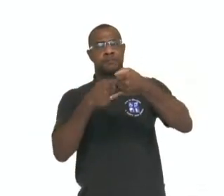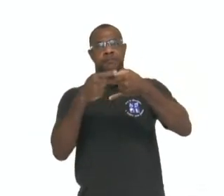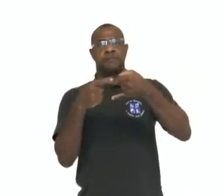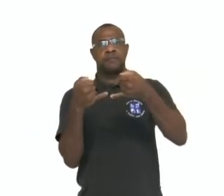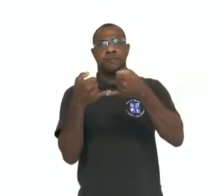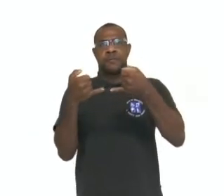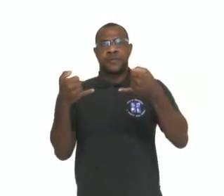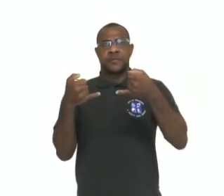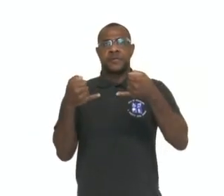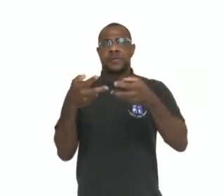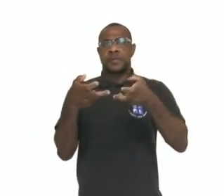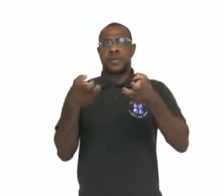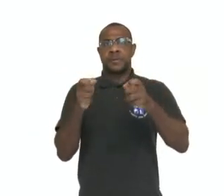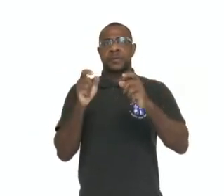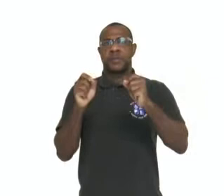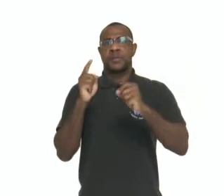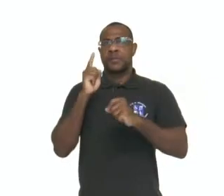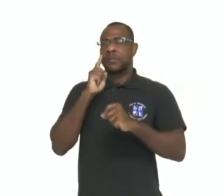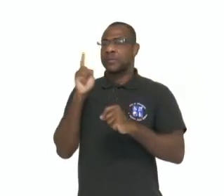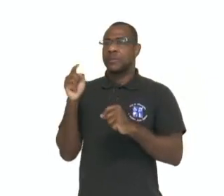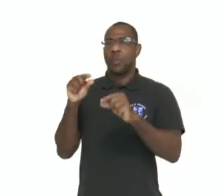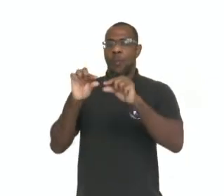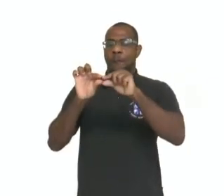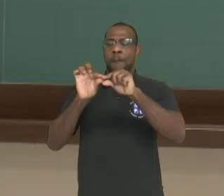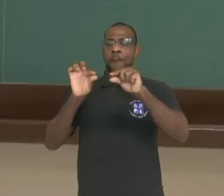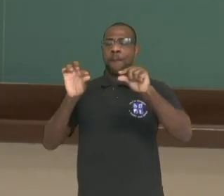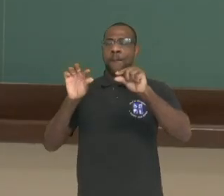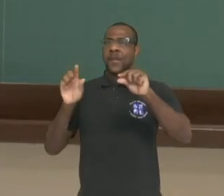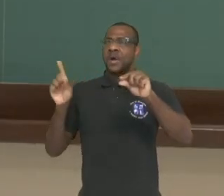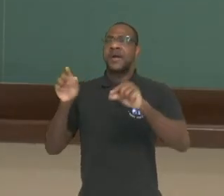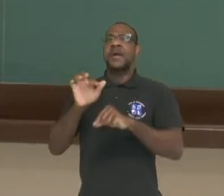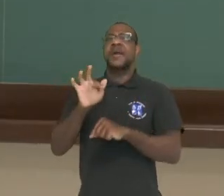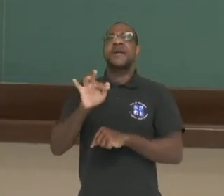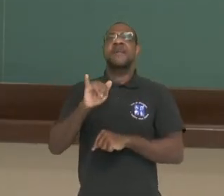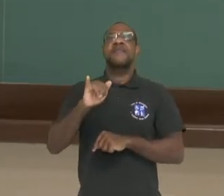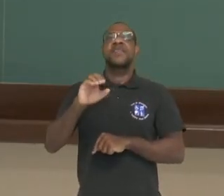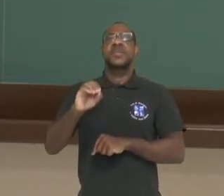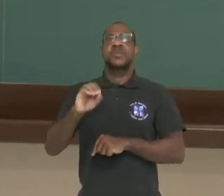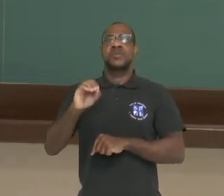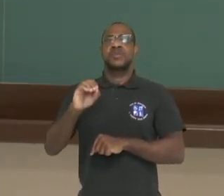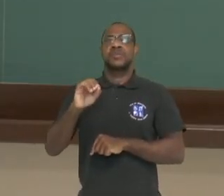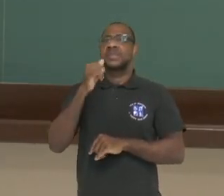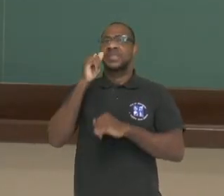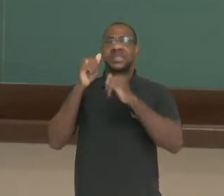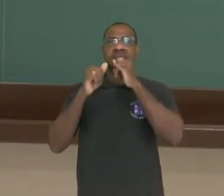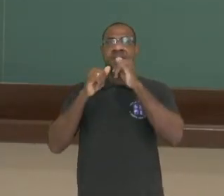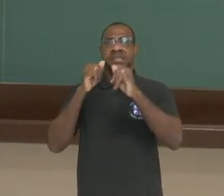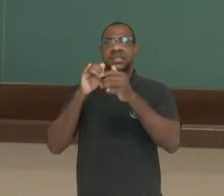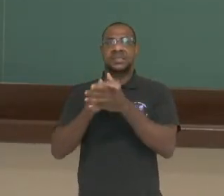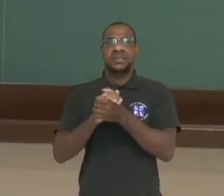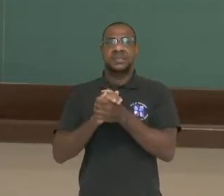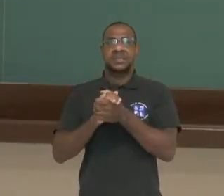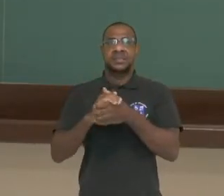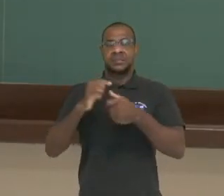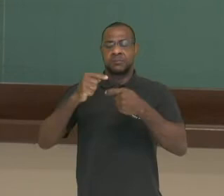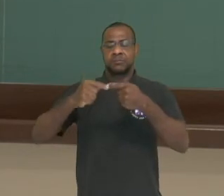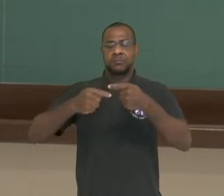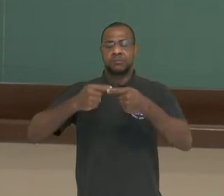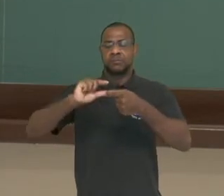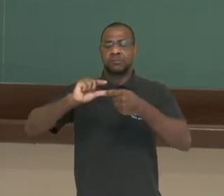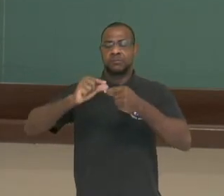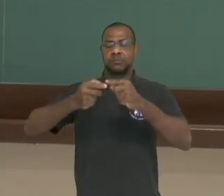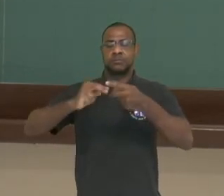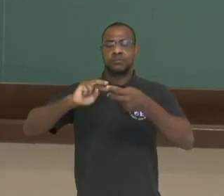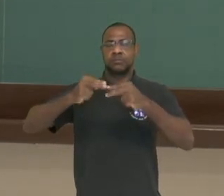vai constatar a finura deles mais aqui para frente, né? Formato cilíndrico, com diâmetro constante,